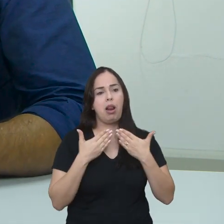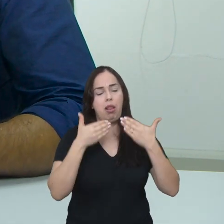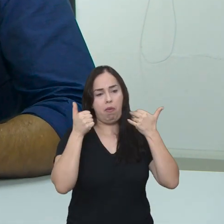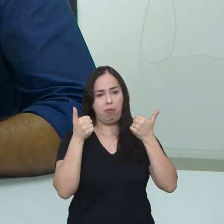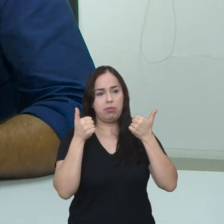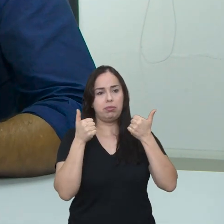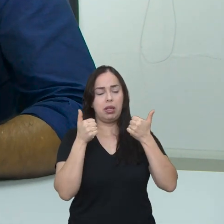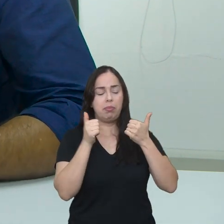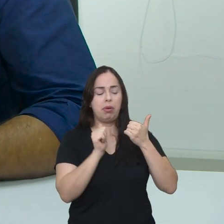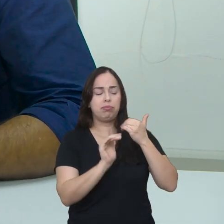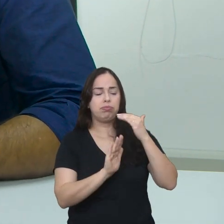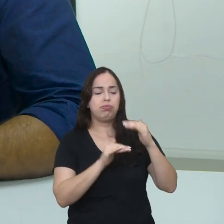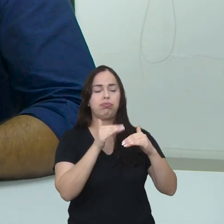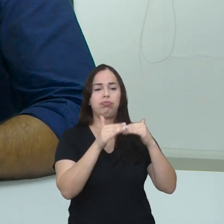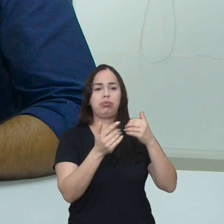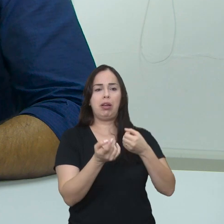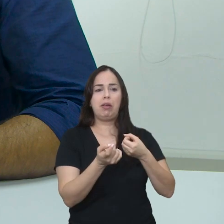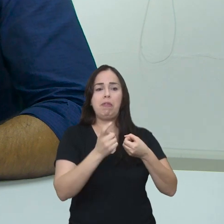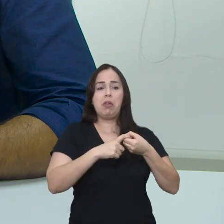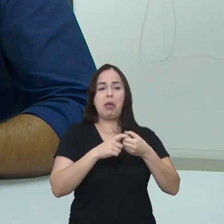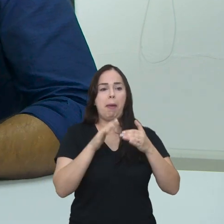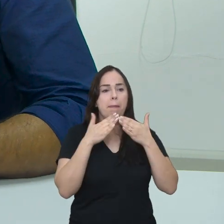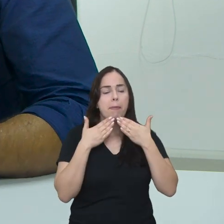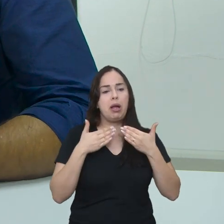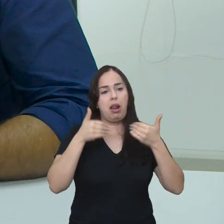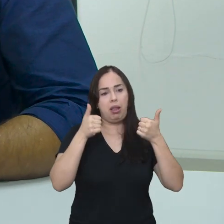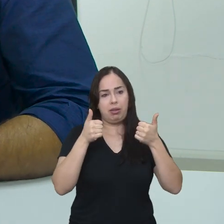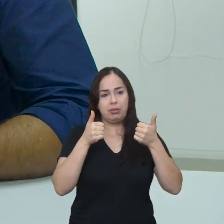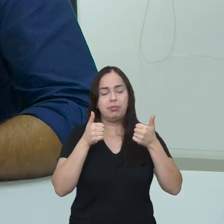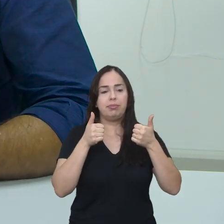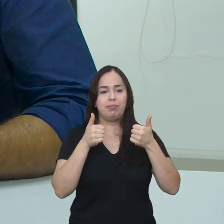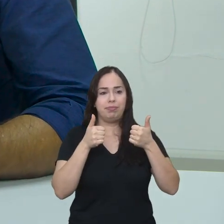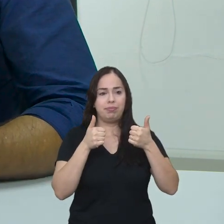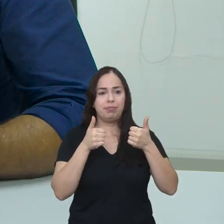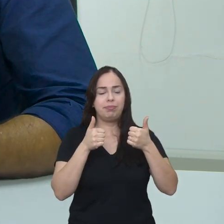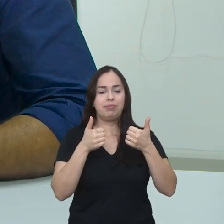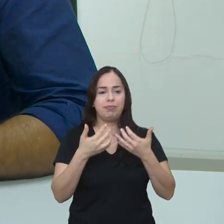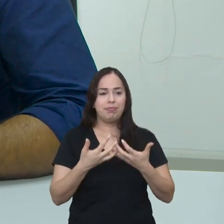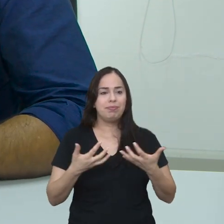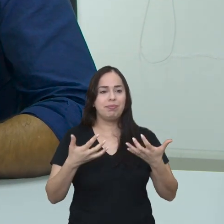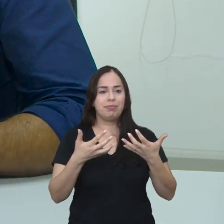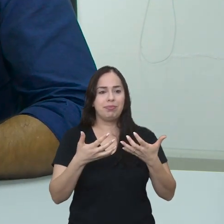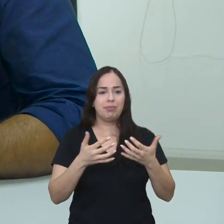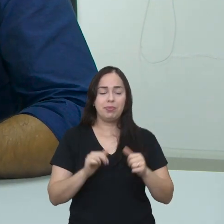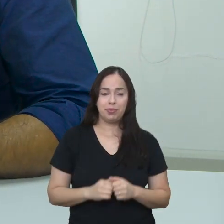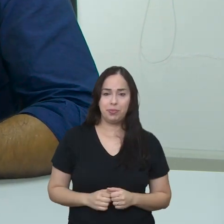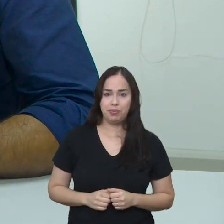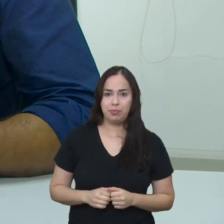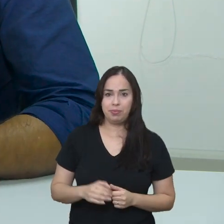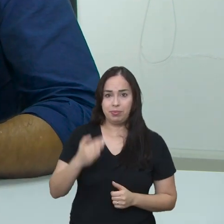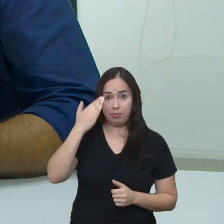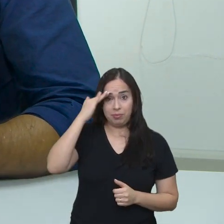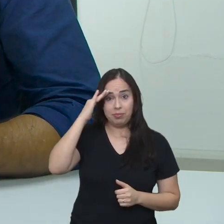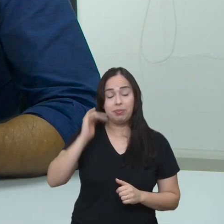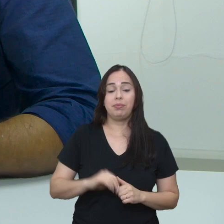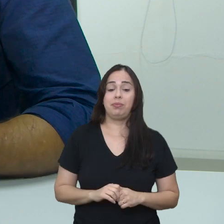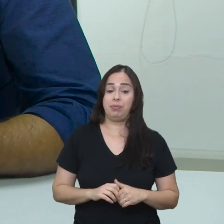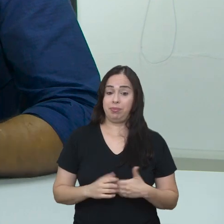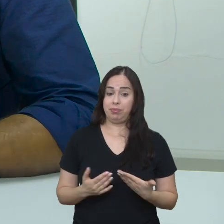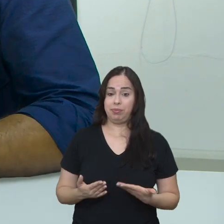a ela essa condição dela poder recuperar né em todos os sentidos a condição